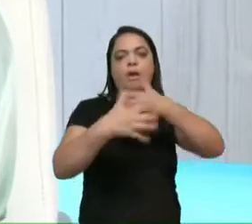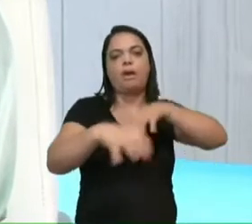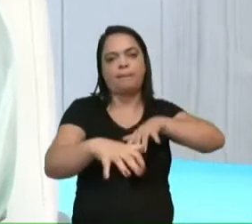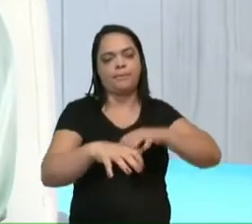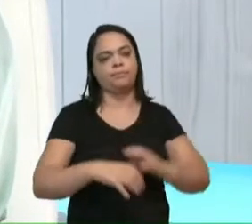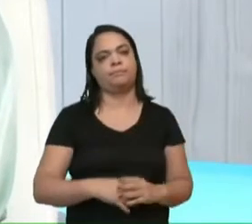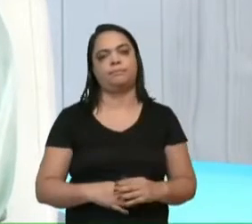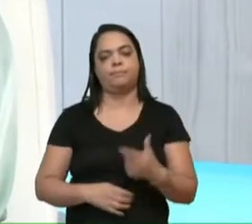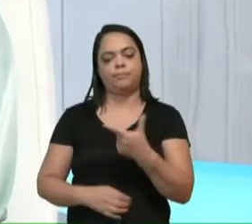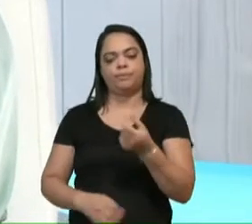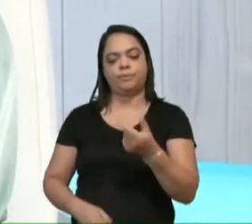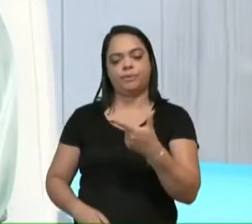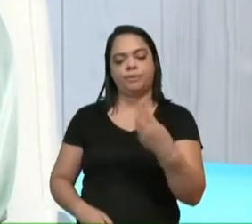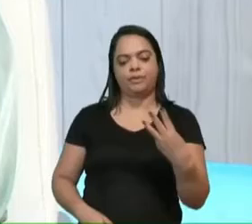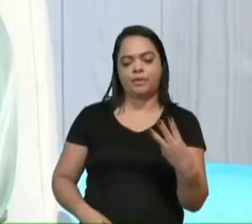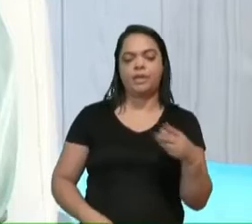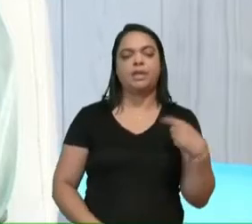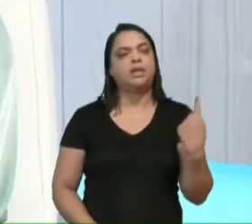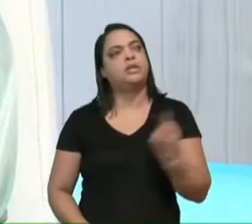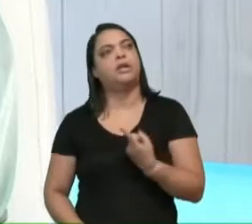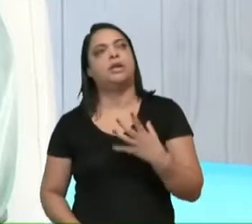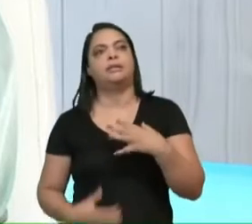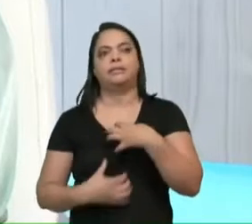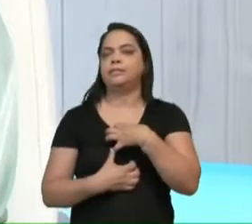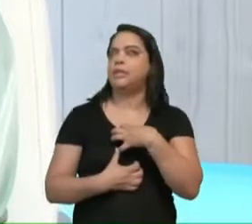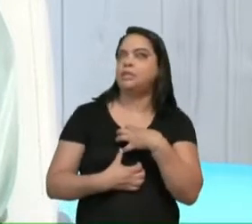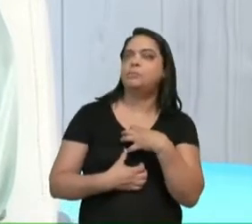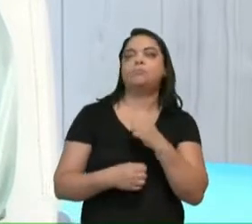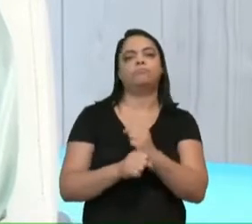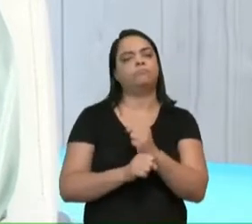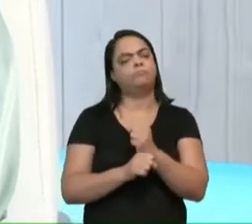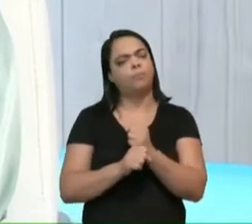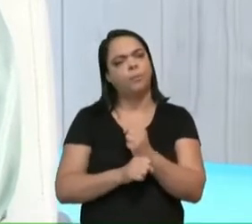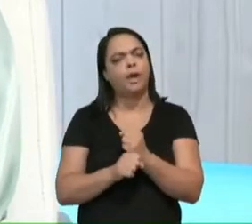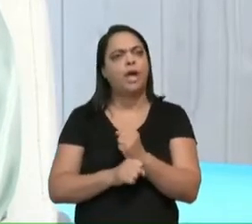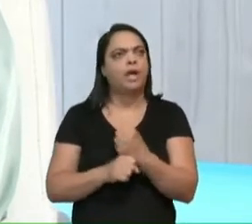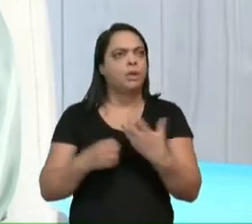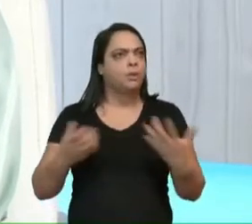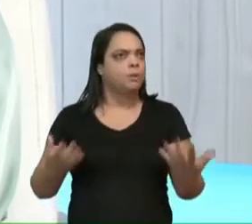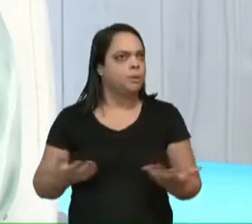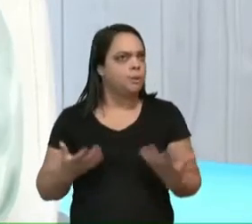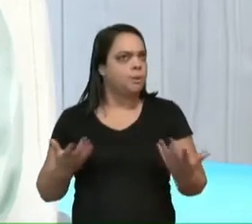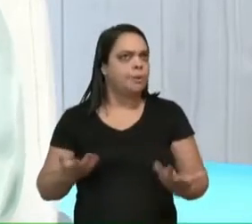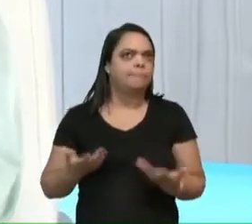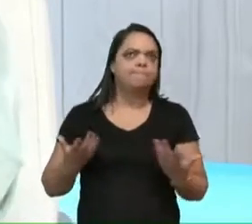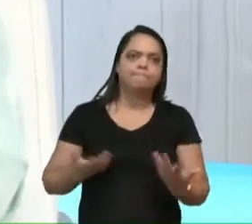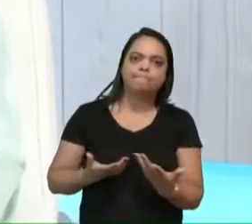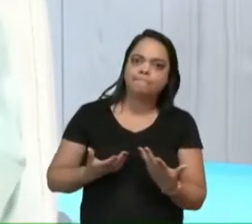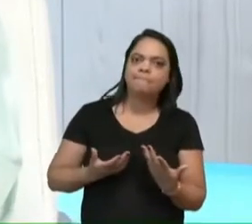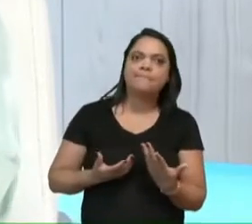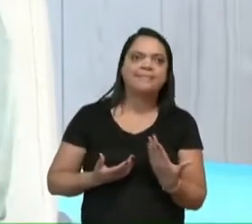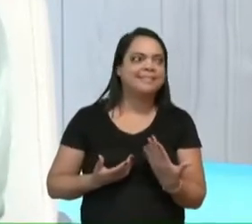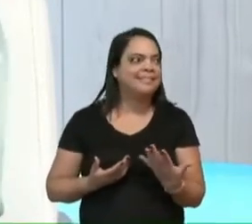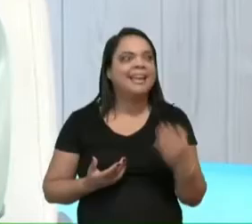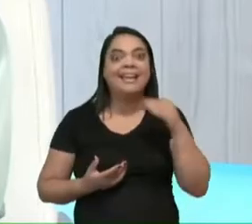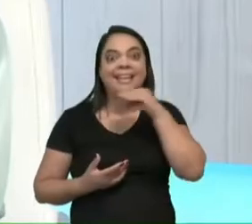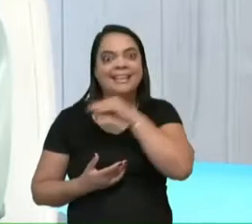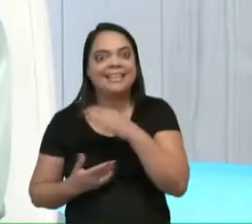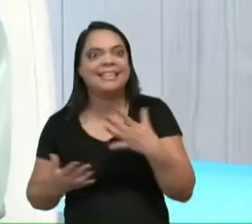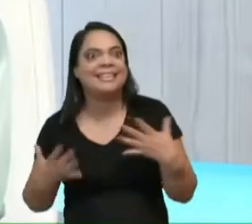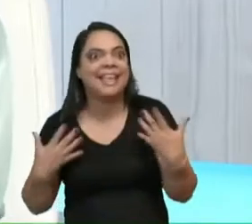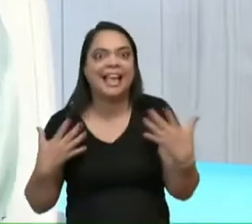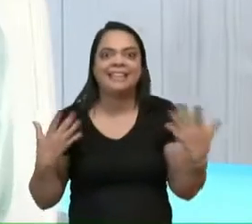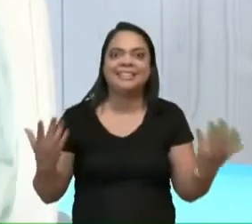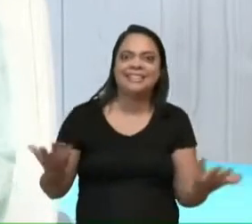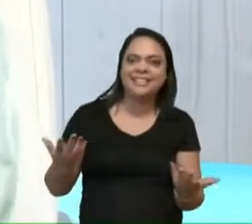e 2023 o balanço que a gente faz foi um ano eh um ano que eu diria muito caliente né